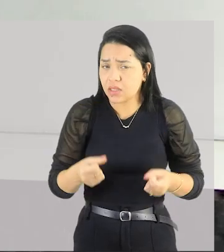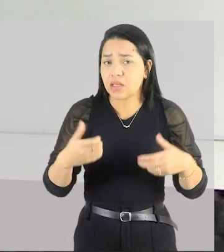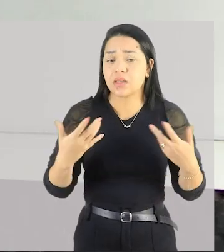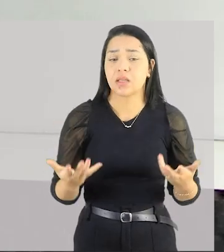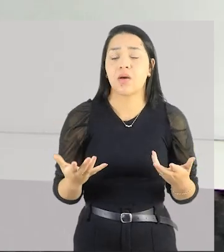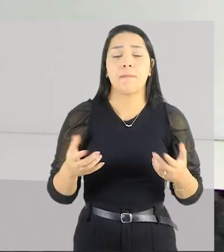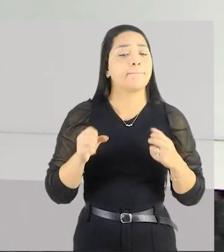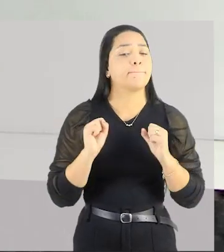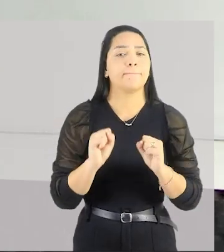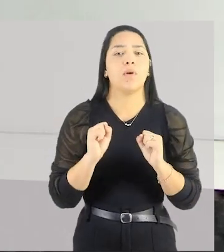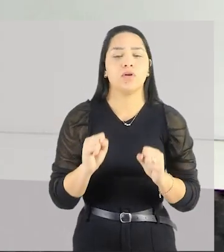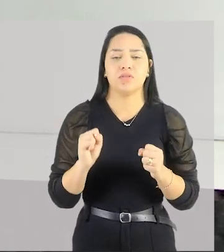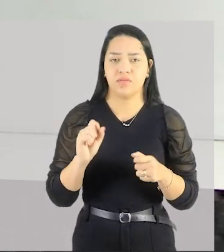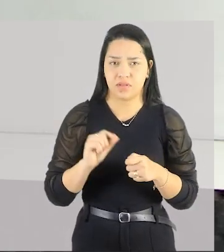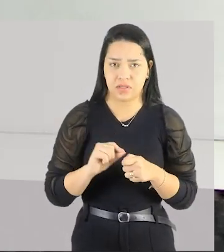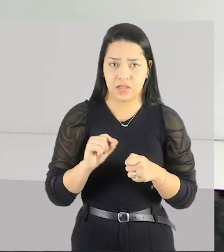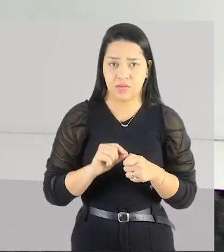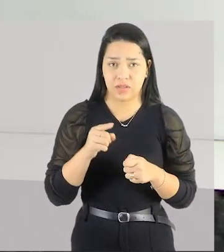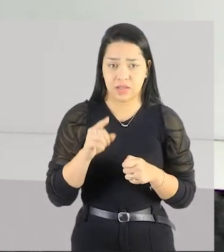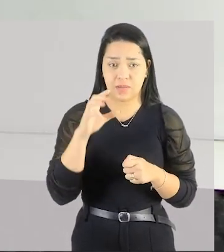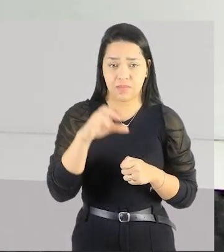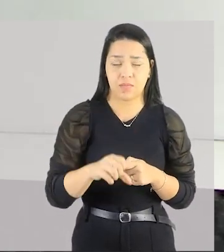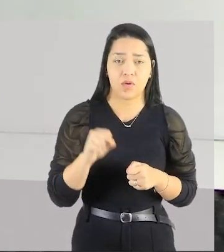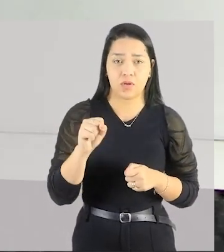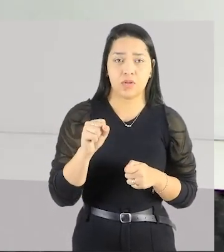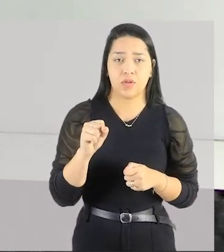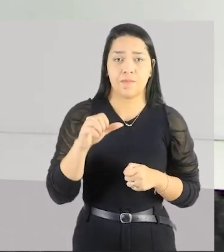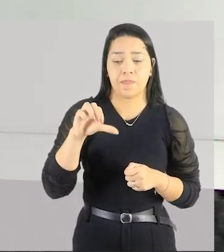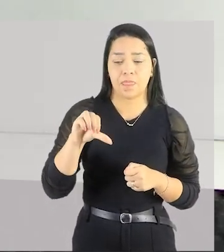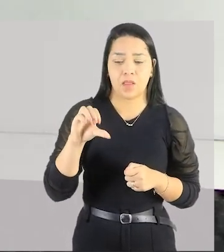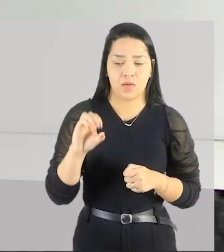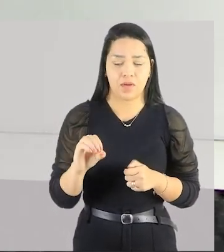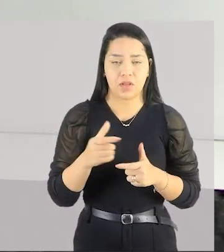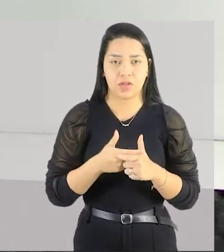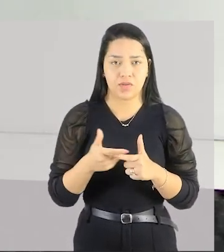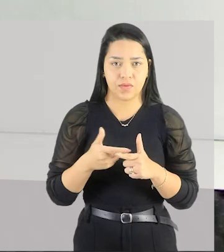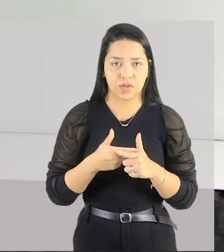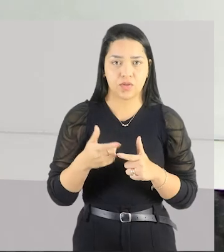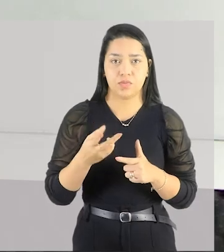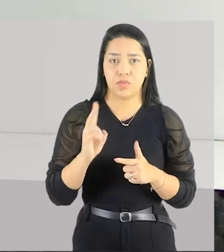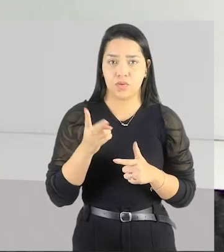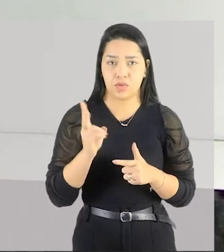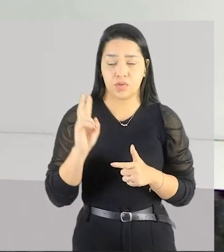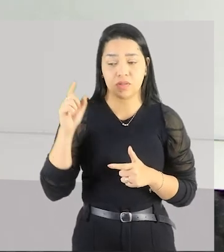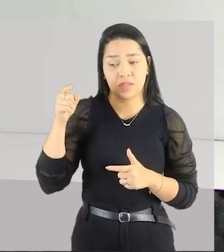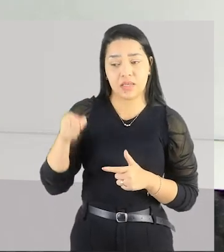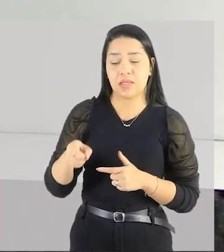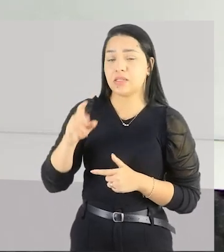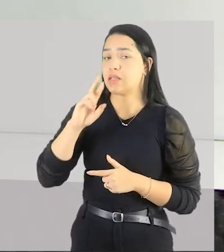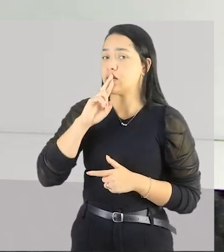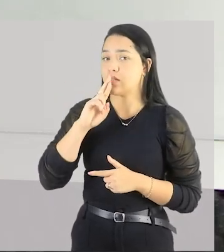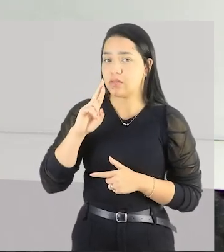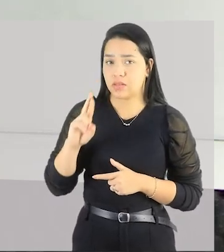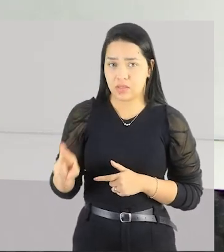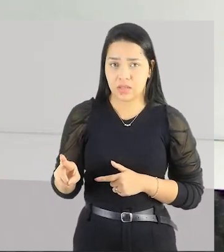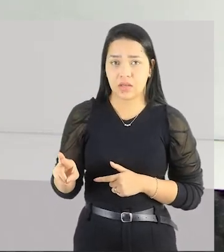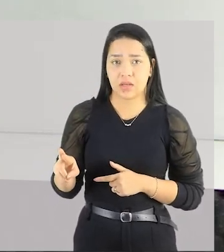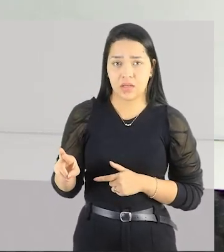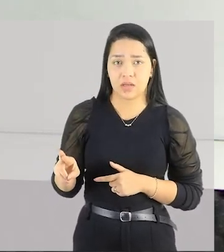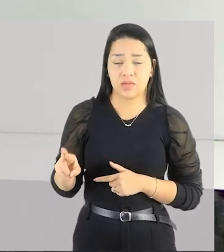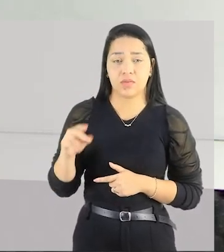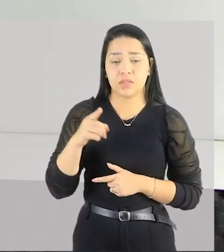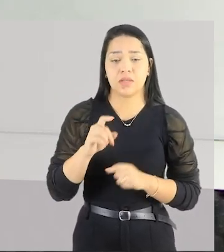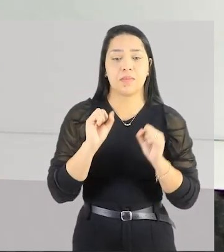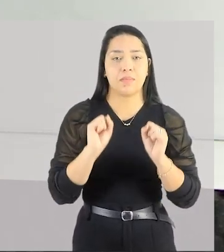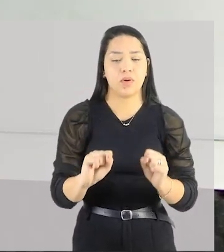que meu amigo pode fazer? Você pode pegar o 90, divide por 2 e esse resultado em seguida